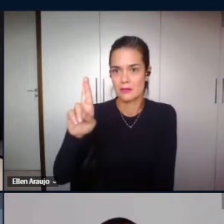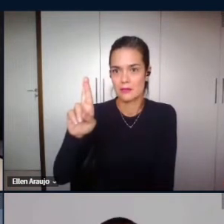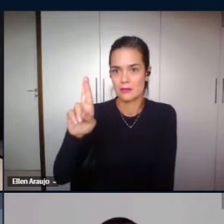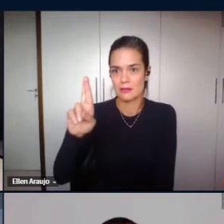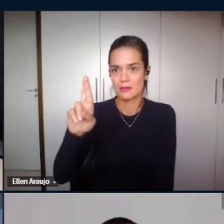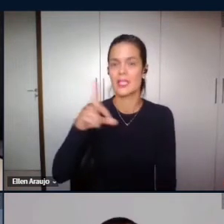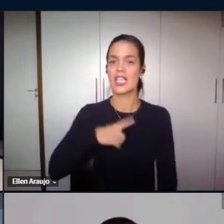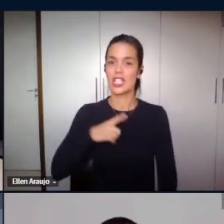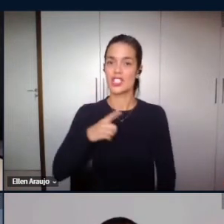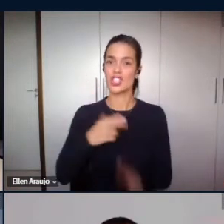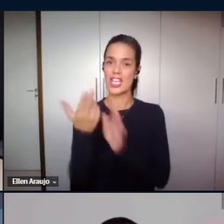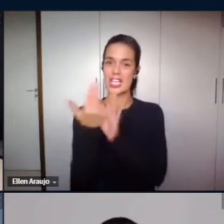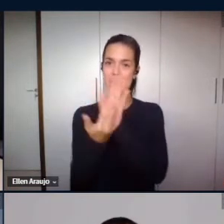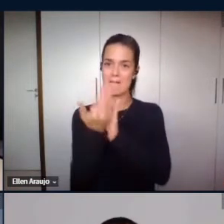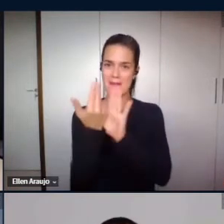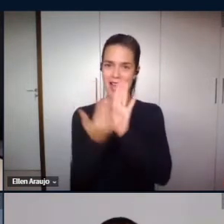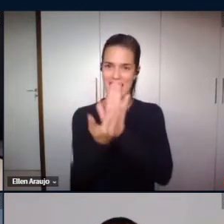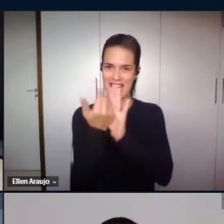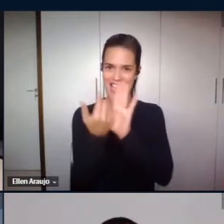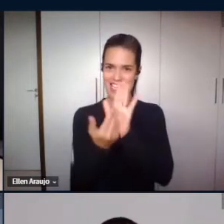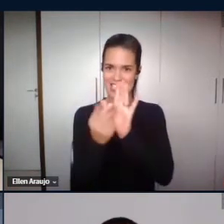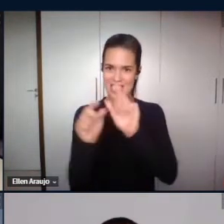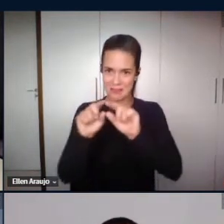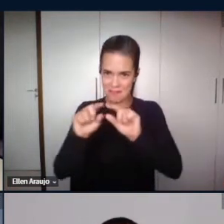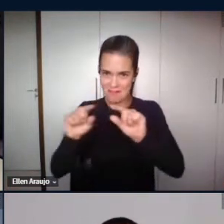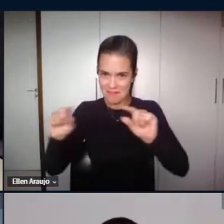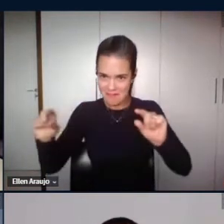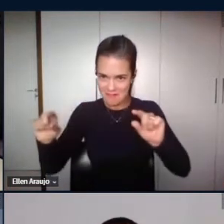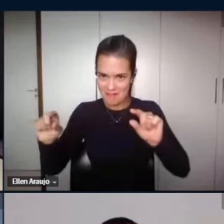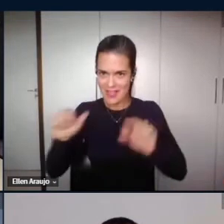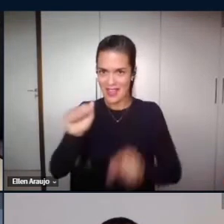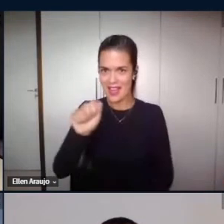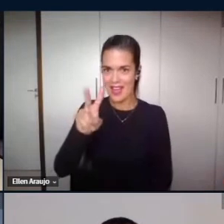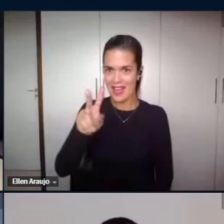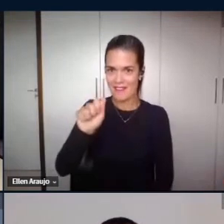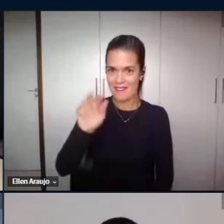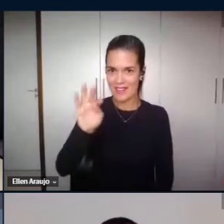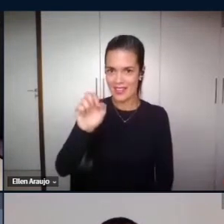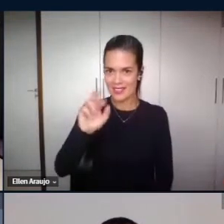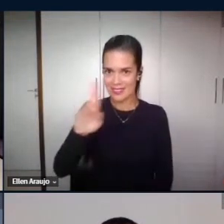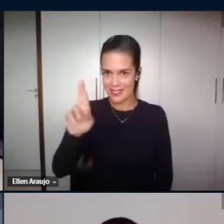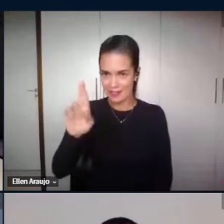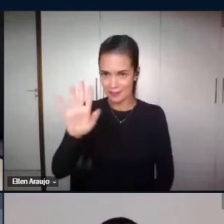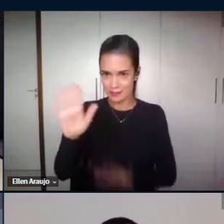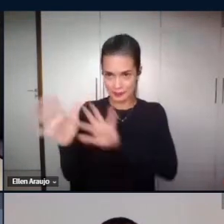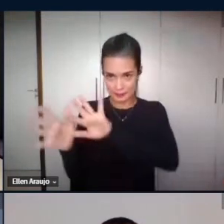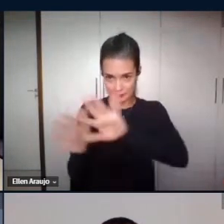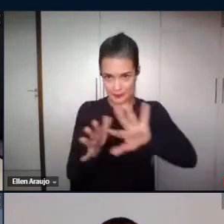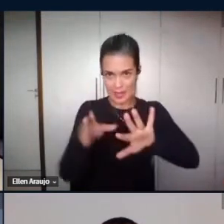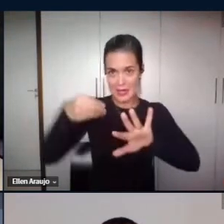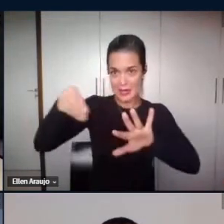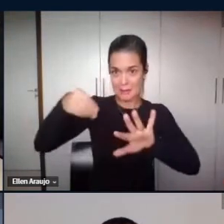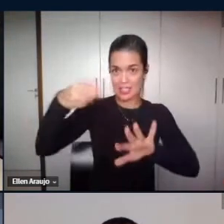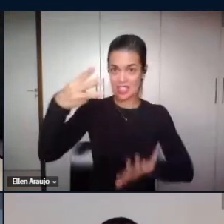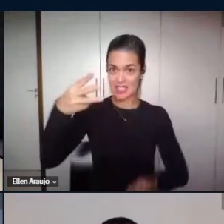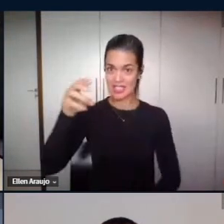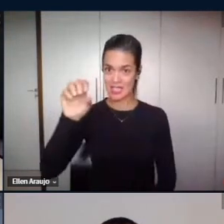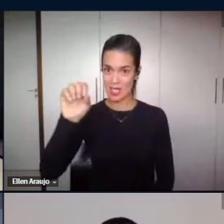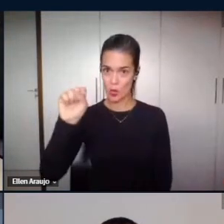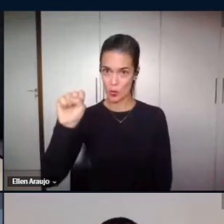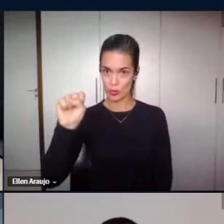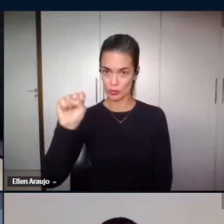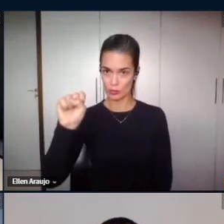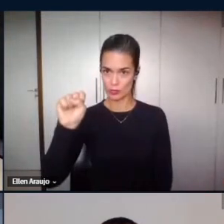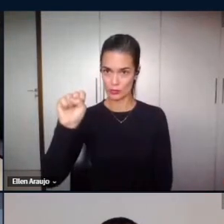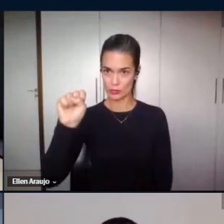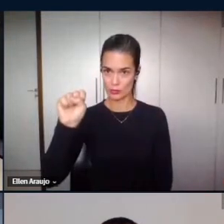né? Figura tal, a palavra avatar. Na página 38, tu dizes